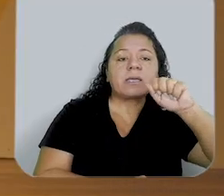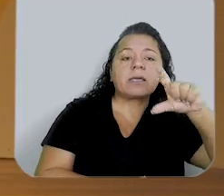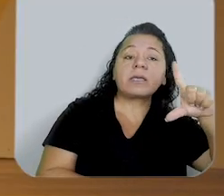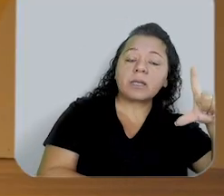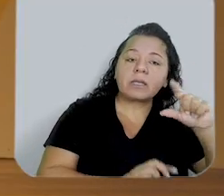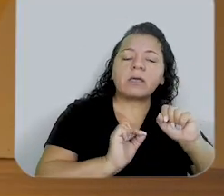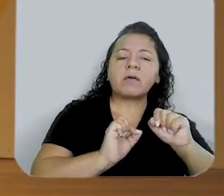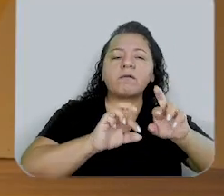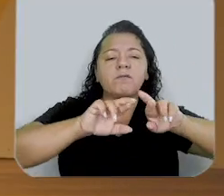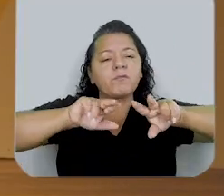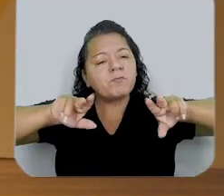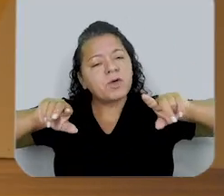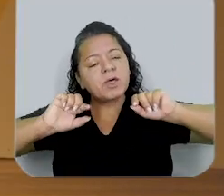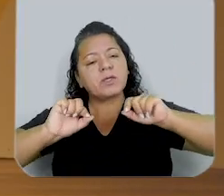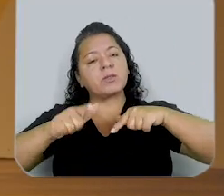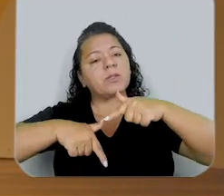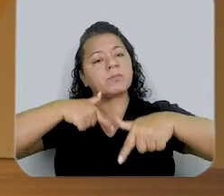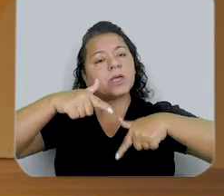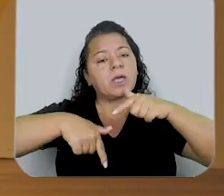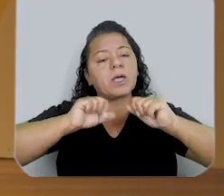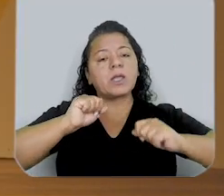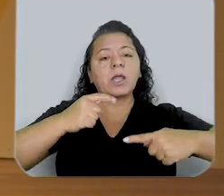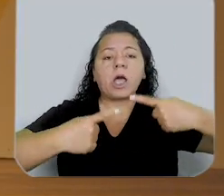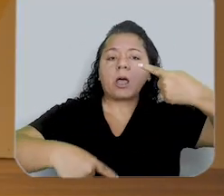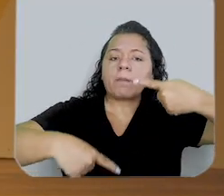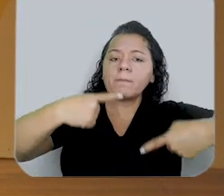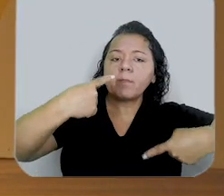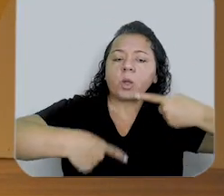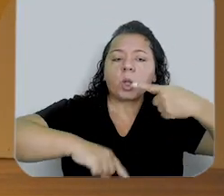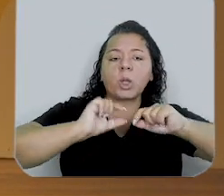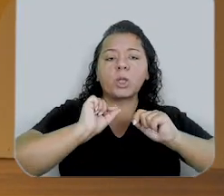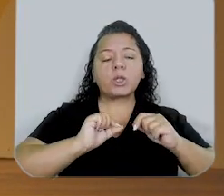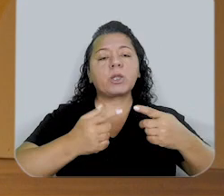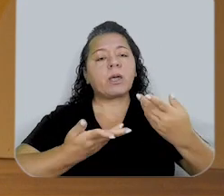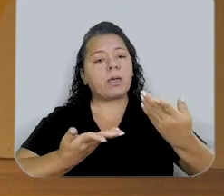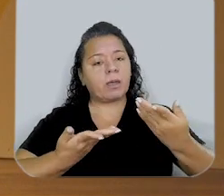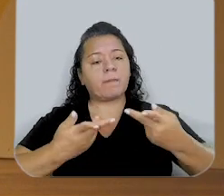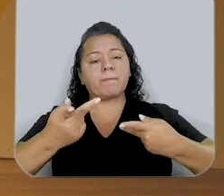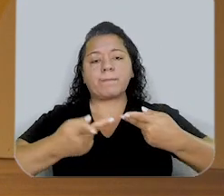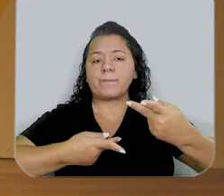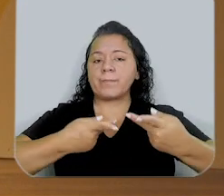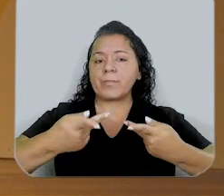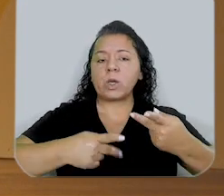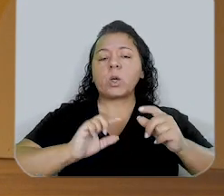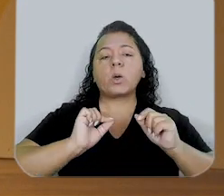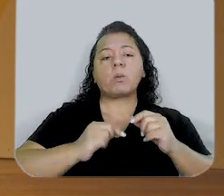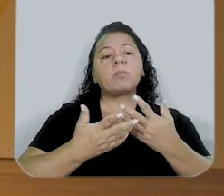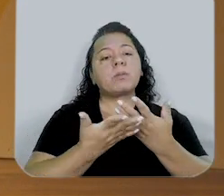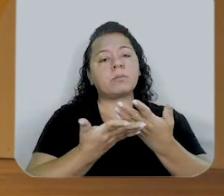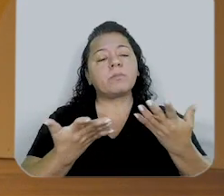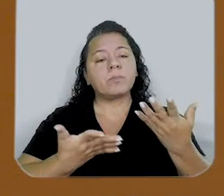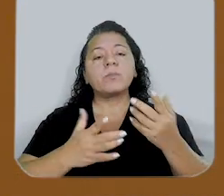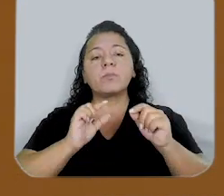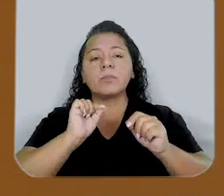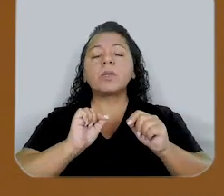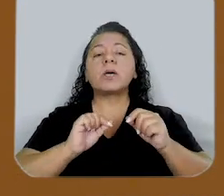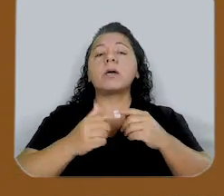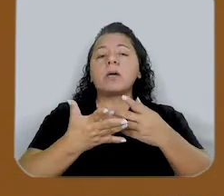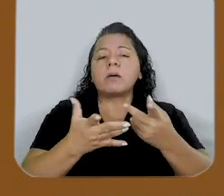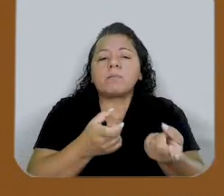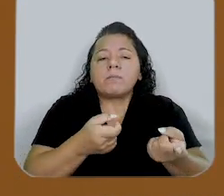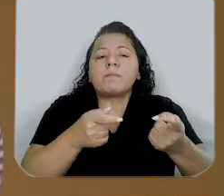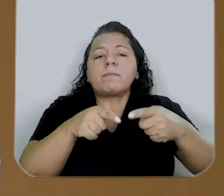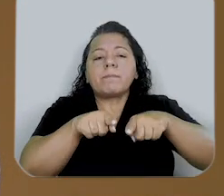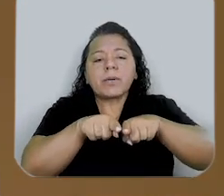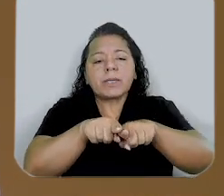de políticas públicas voltadas para esse sentimento de fortalecimento, do pertencimento de uma